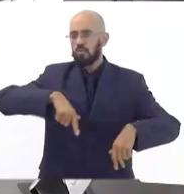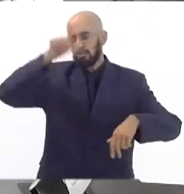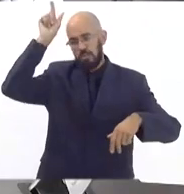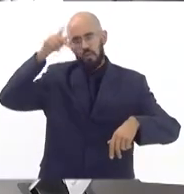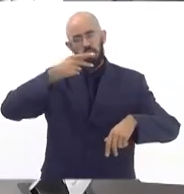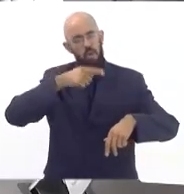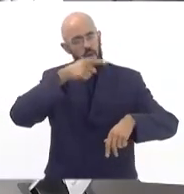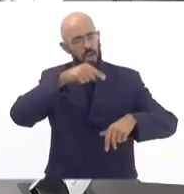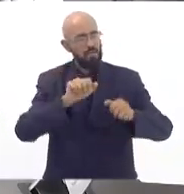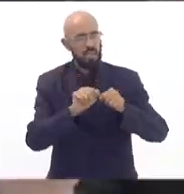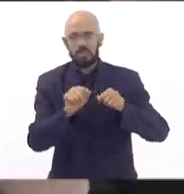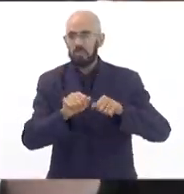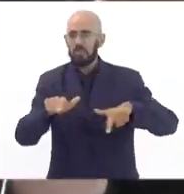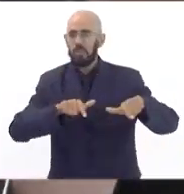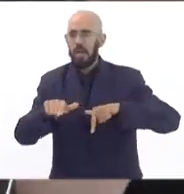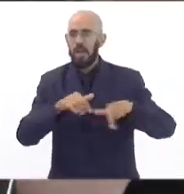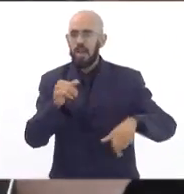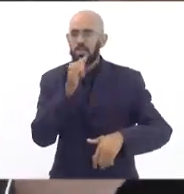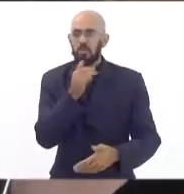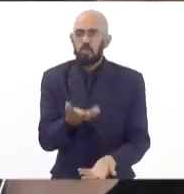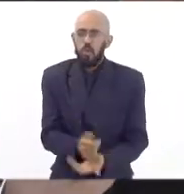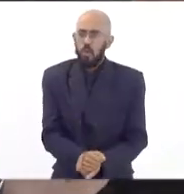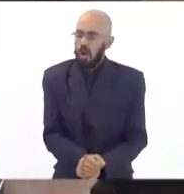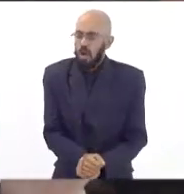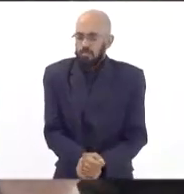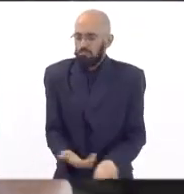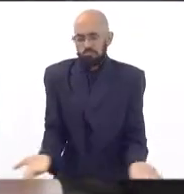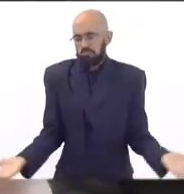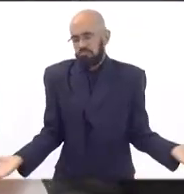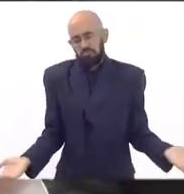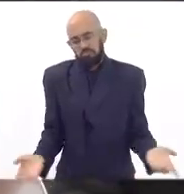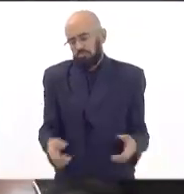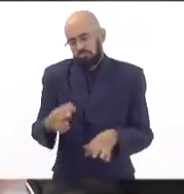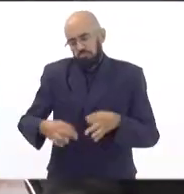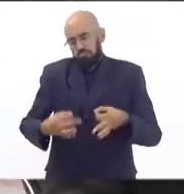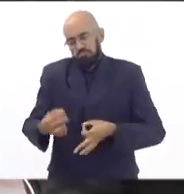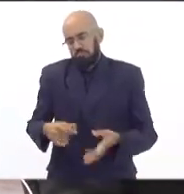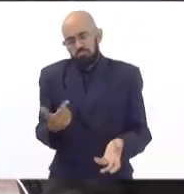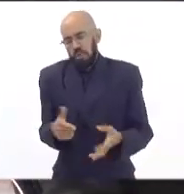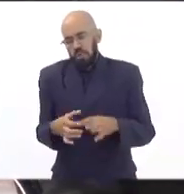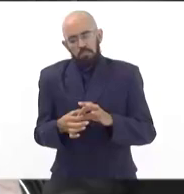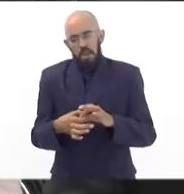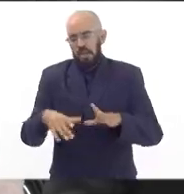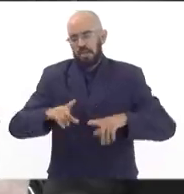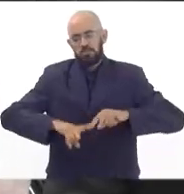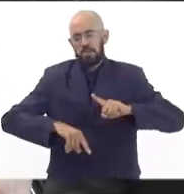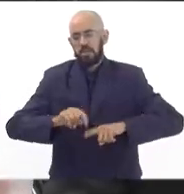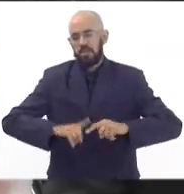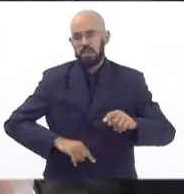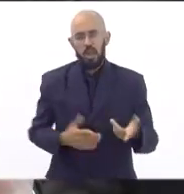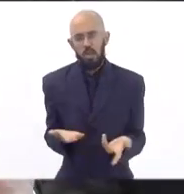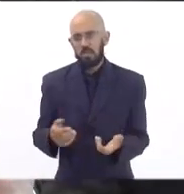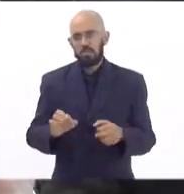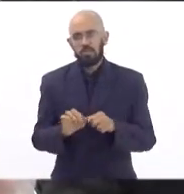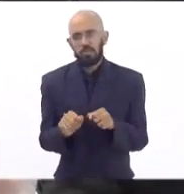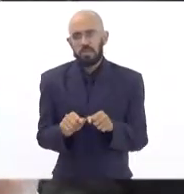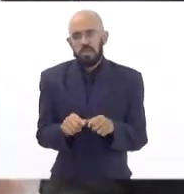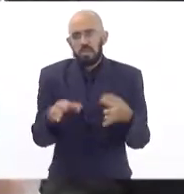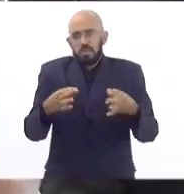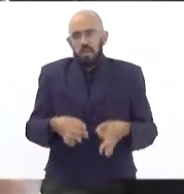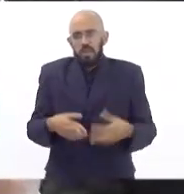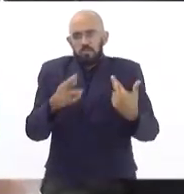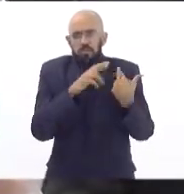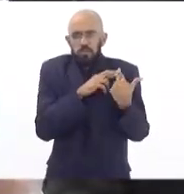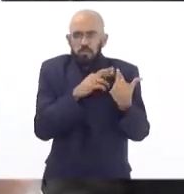é enxugar gelo tá seis meses e o juiz não deu não libera esse material para que se possa fazer um levantamento mais a planta sempre Quem é o responsável